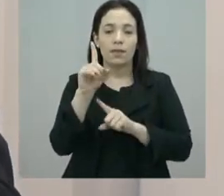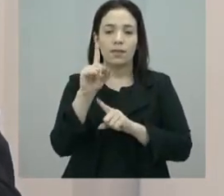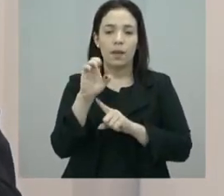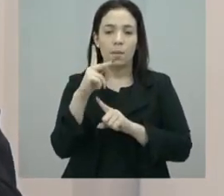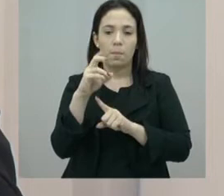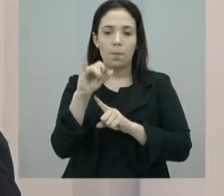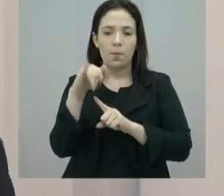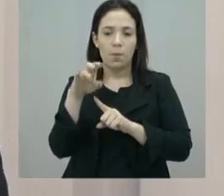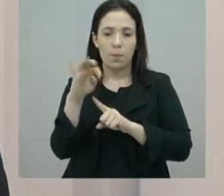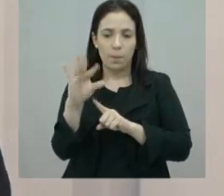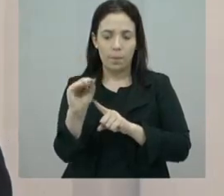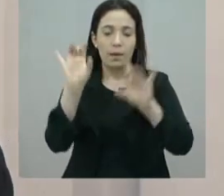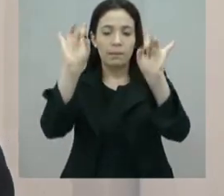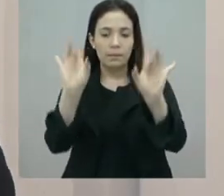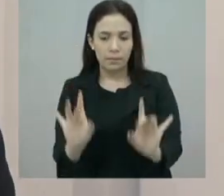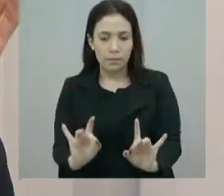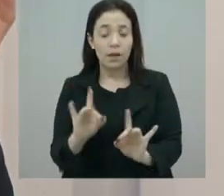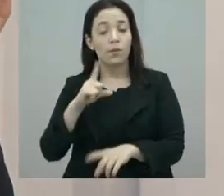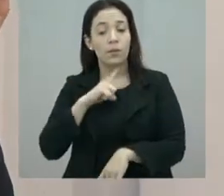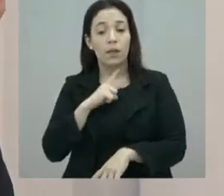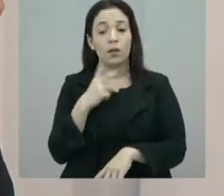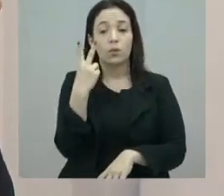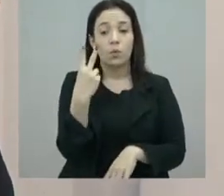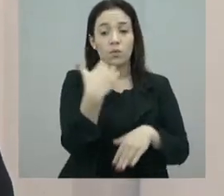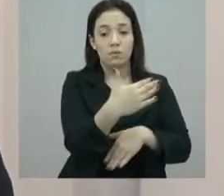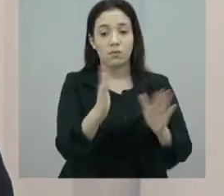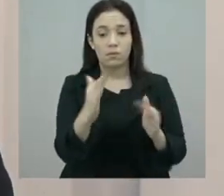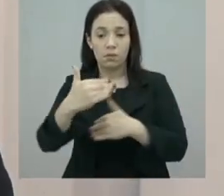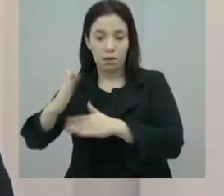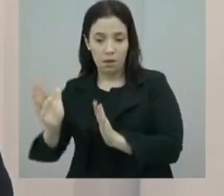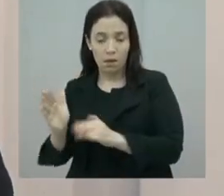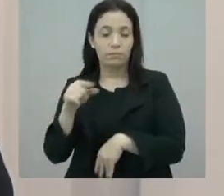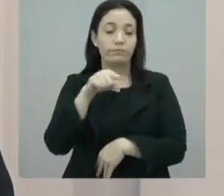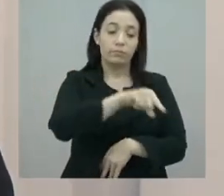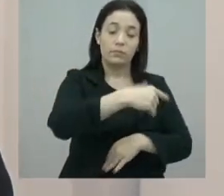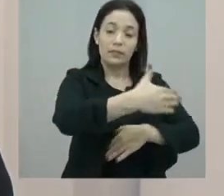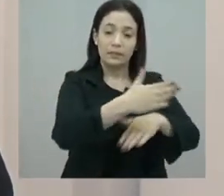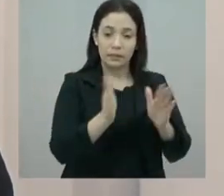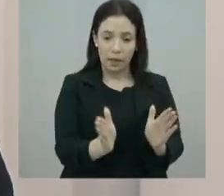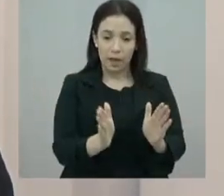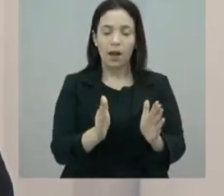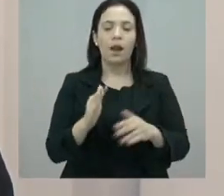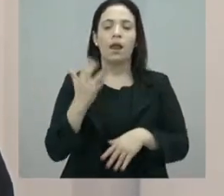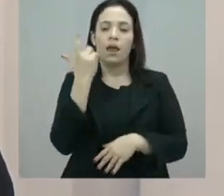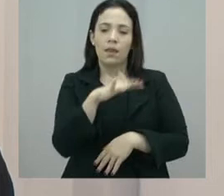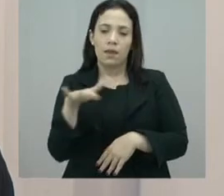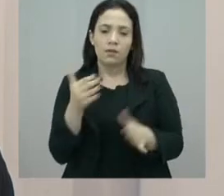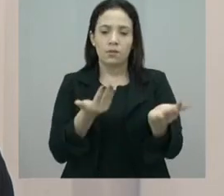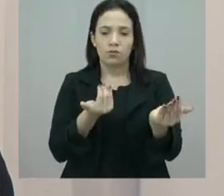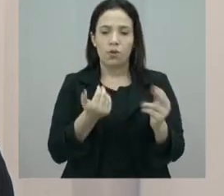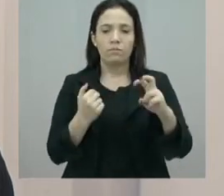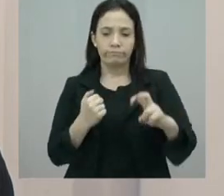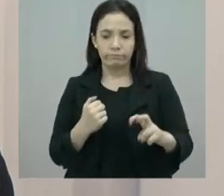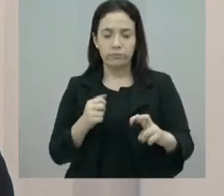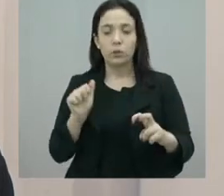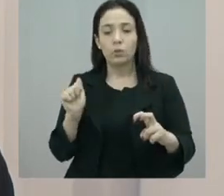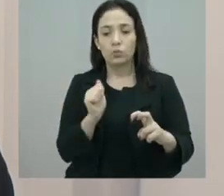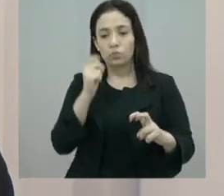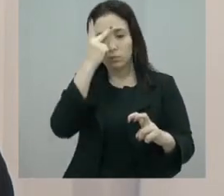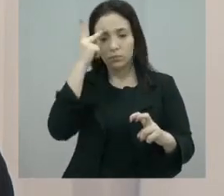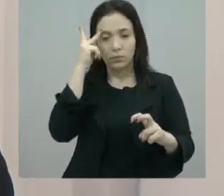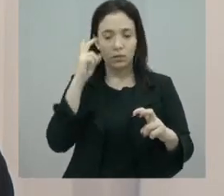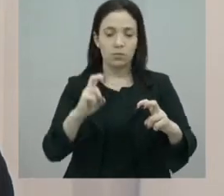especial. É um procedimento que existe 2 salas. Numa sala fica a criança ou adolescente com um